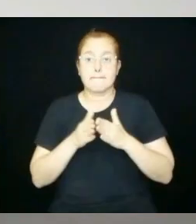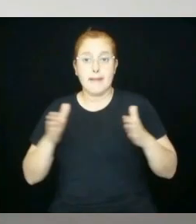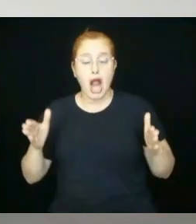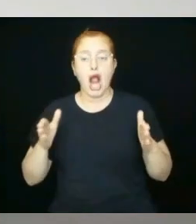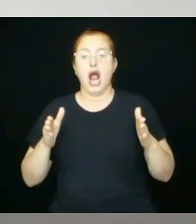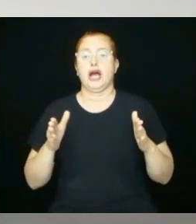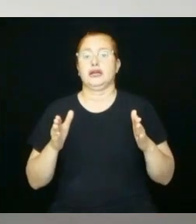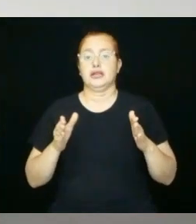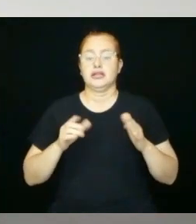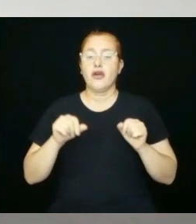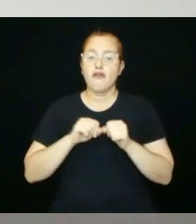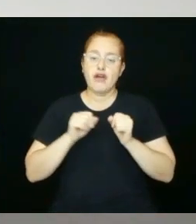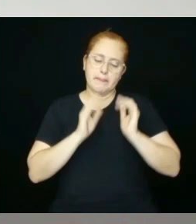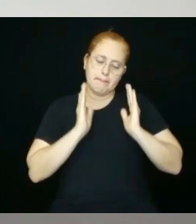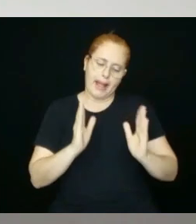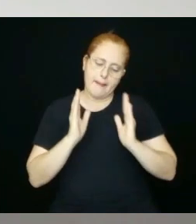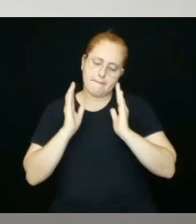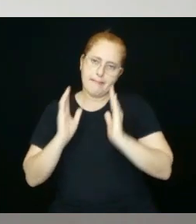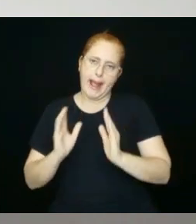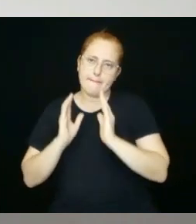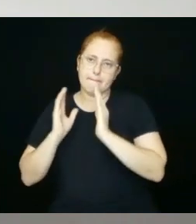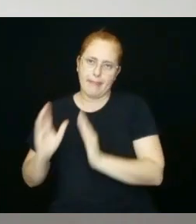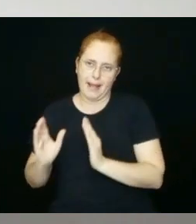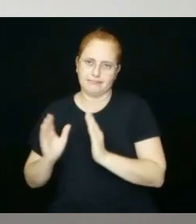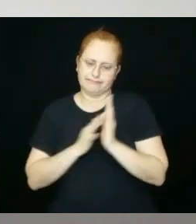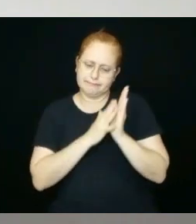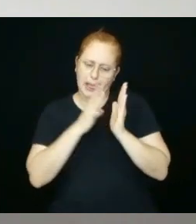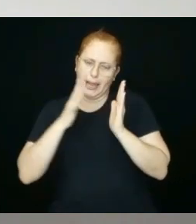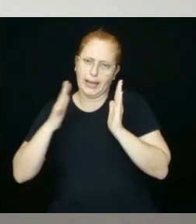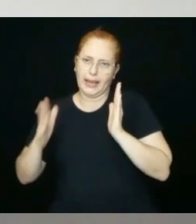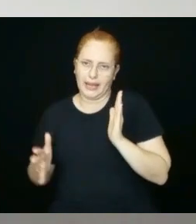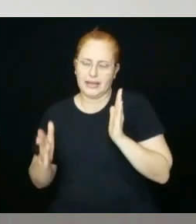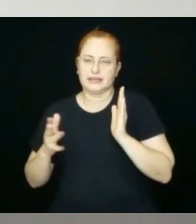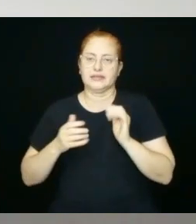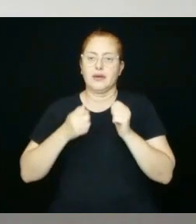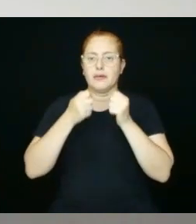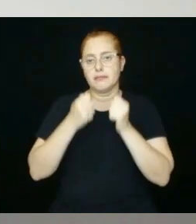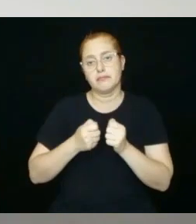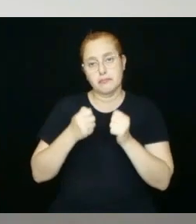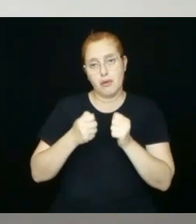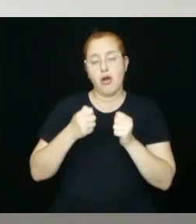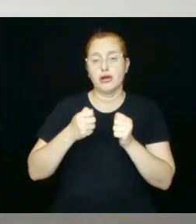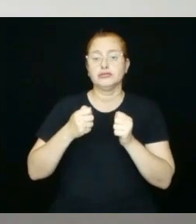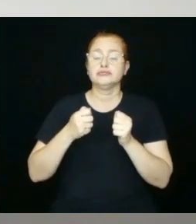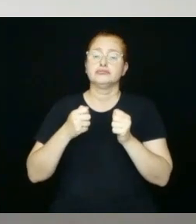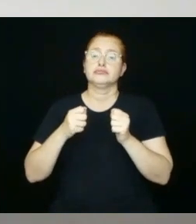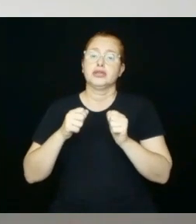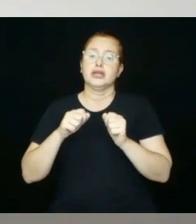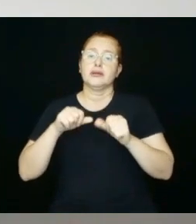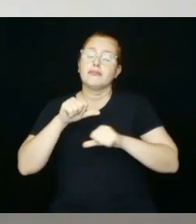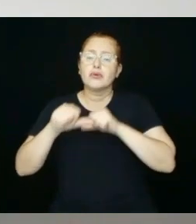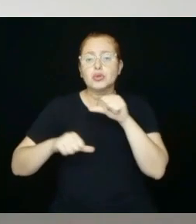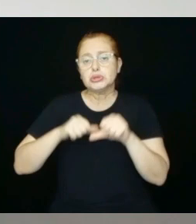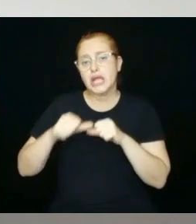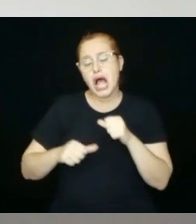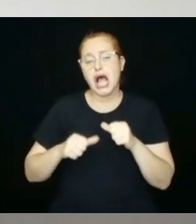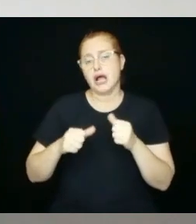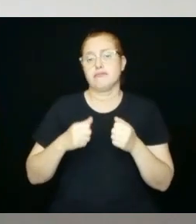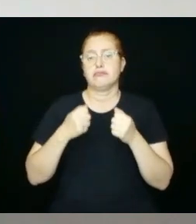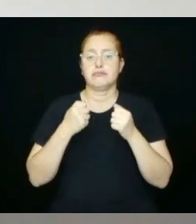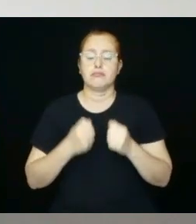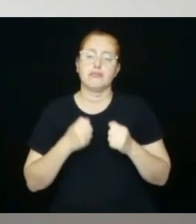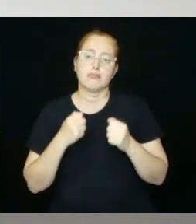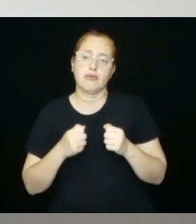eu trabalho assim, então eu vou trabalhando em sequências e essas sequências eu posso quebrar virando esse módulo que já foi desenhado, eu